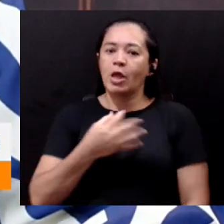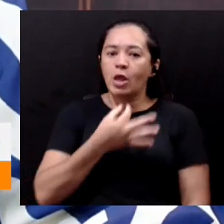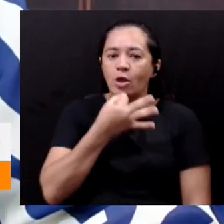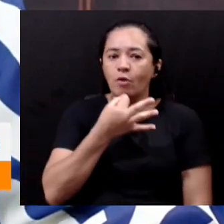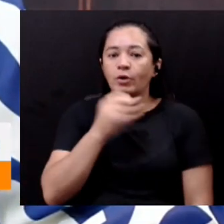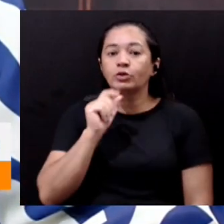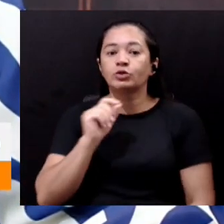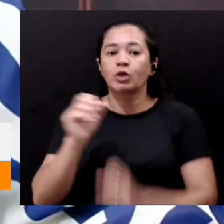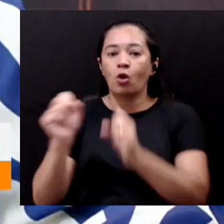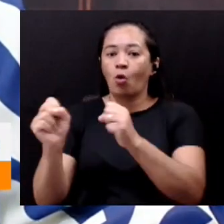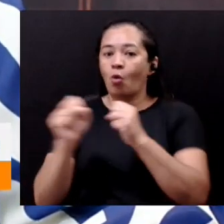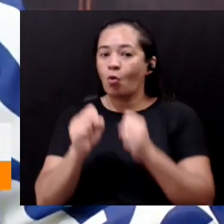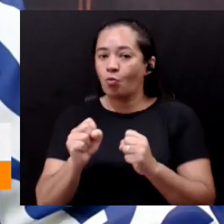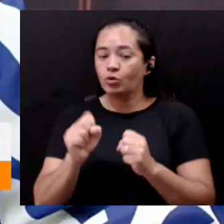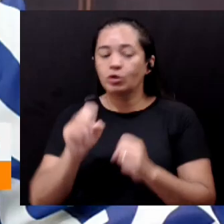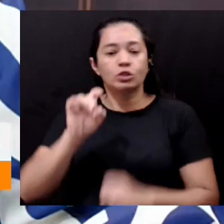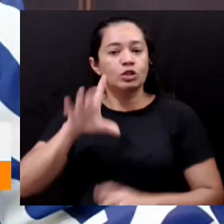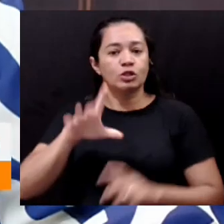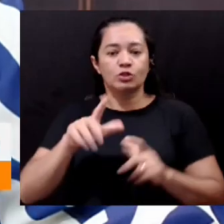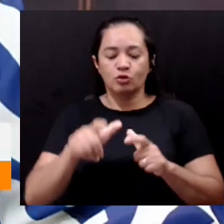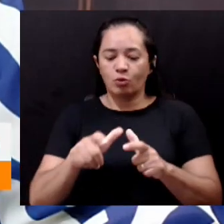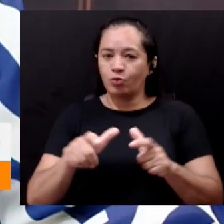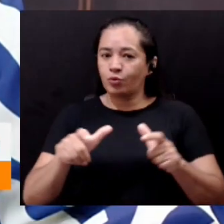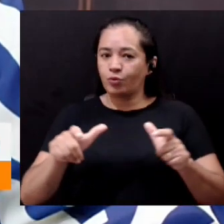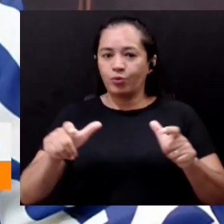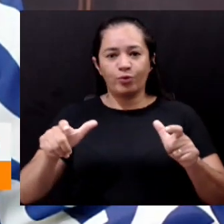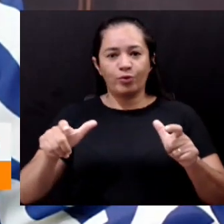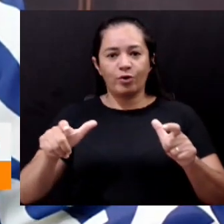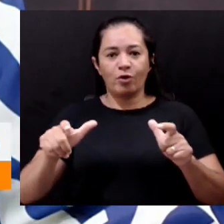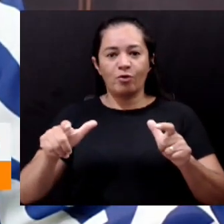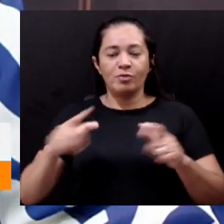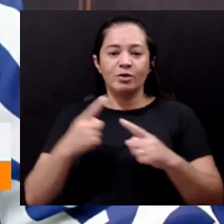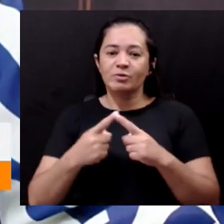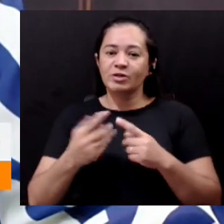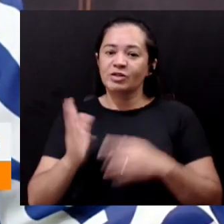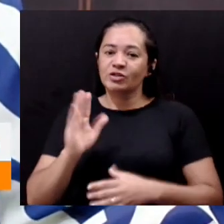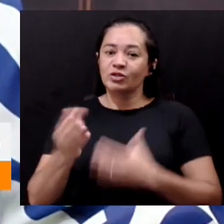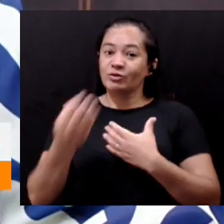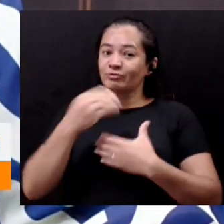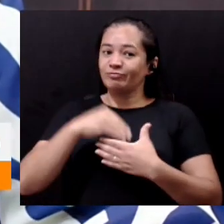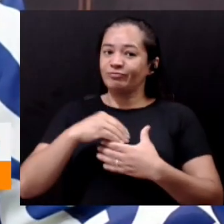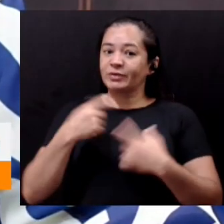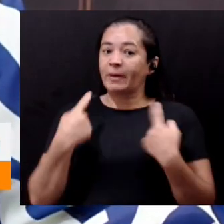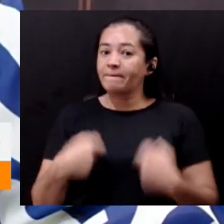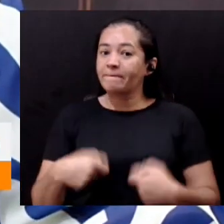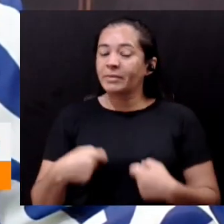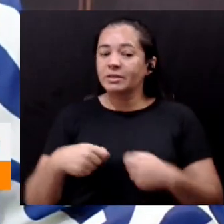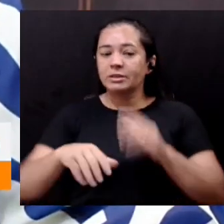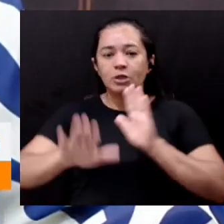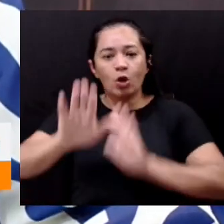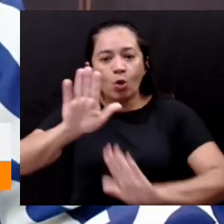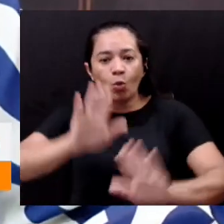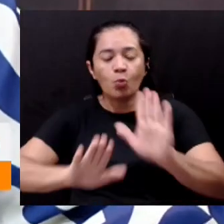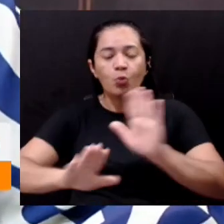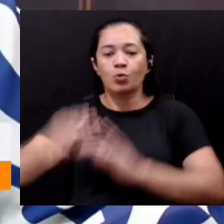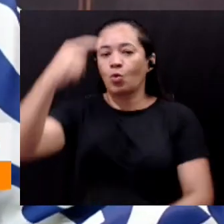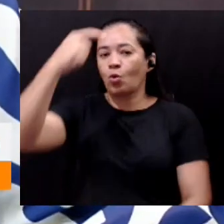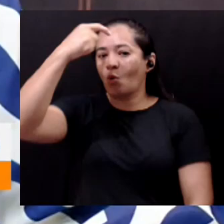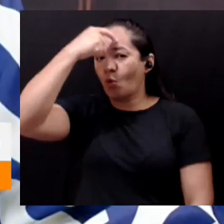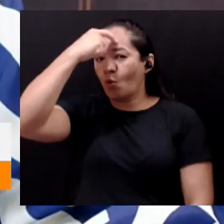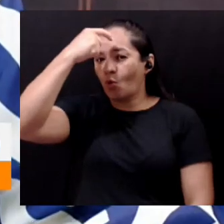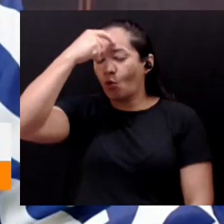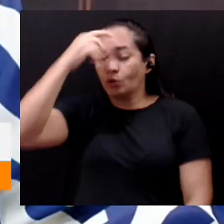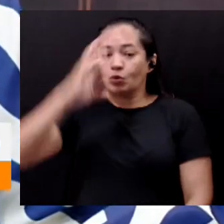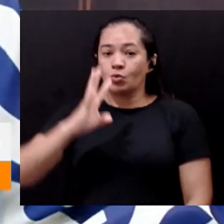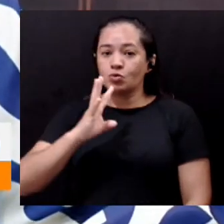está, e se não tomarmos cuidado, e aí o cuidado é consciência, autoconhecimento, pessoas